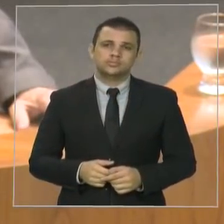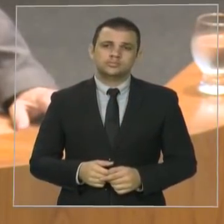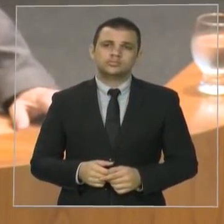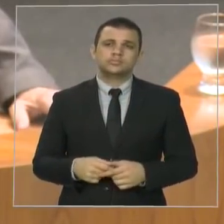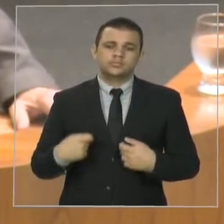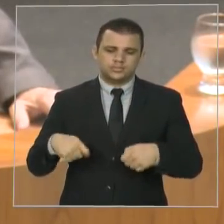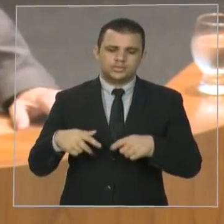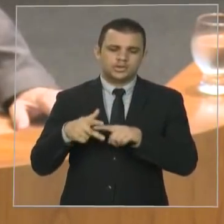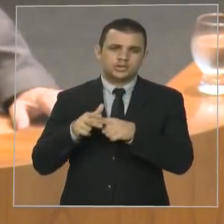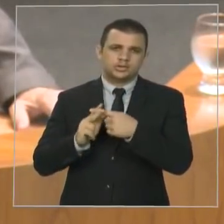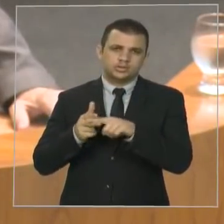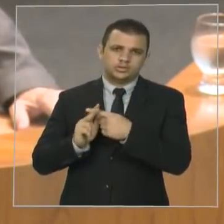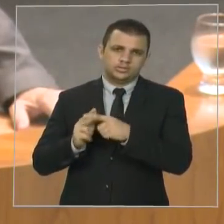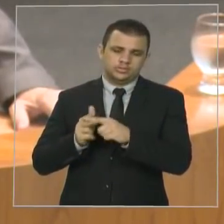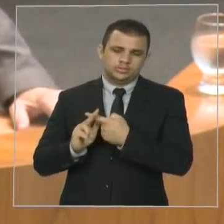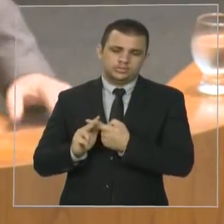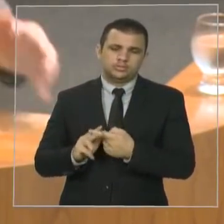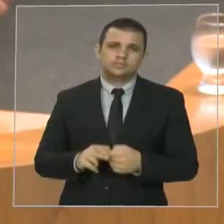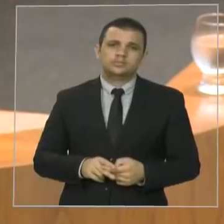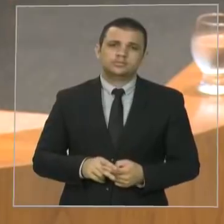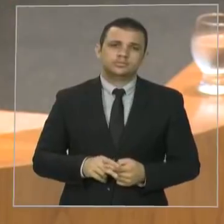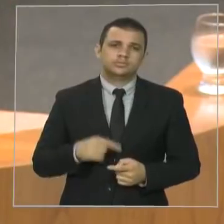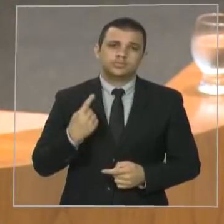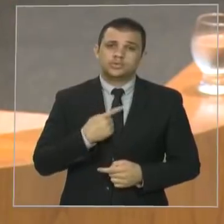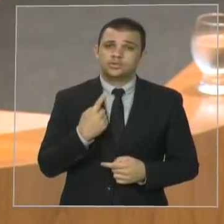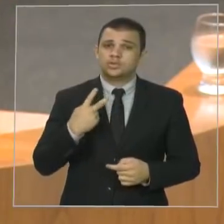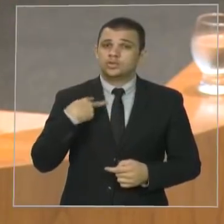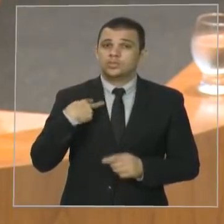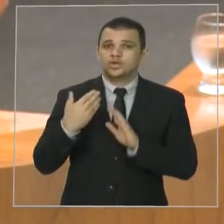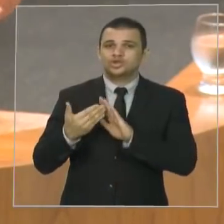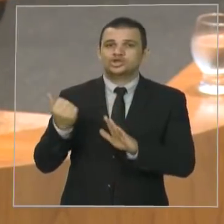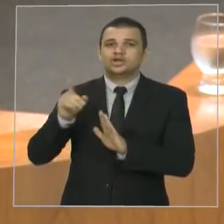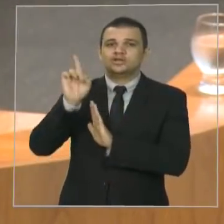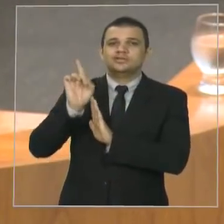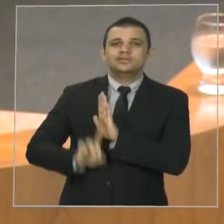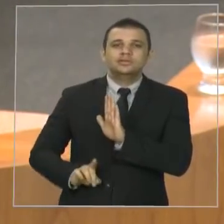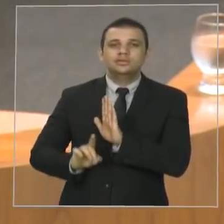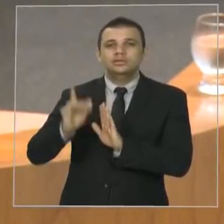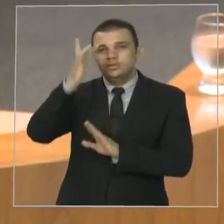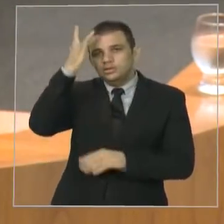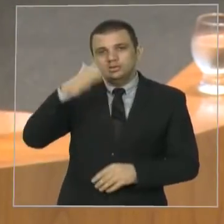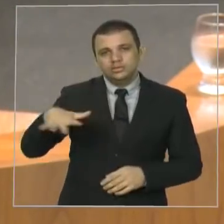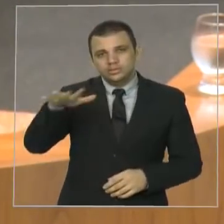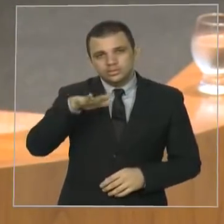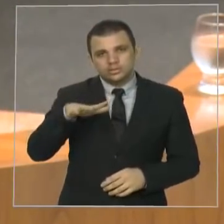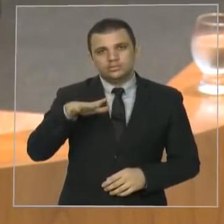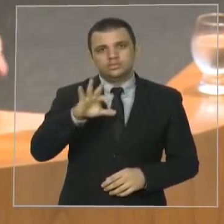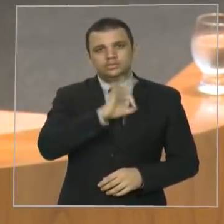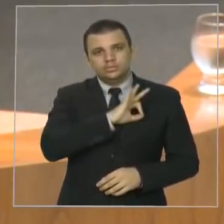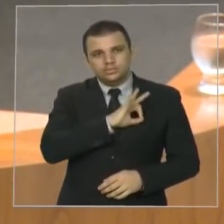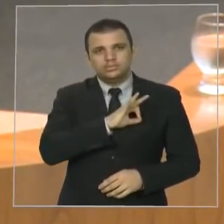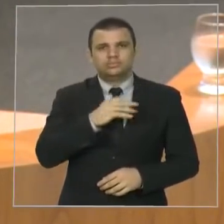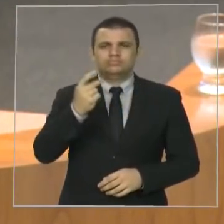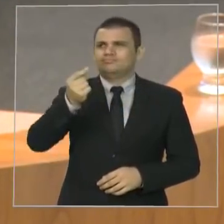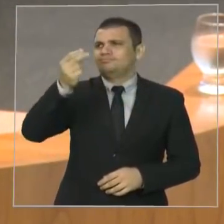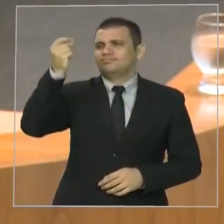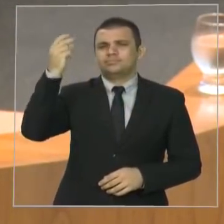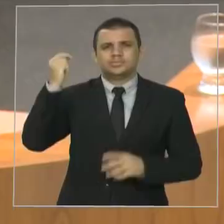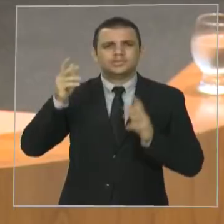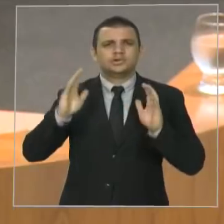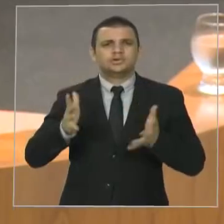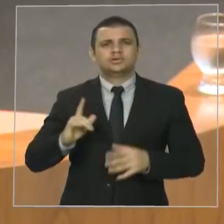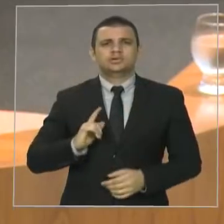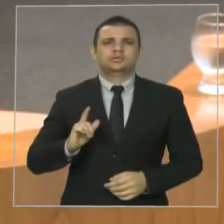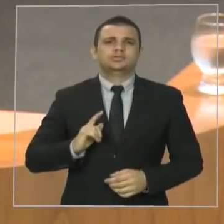tem até 10 dias. Foi uma irresponsabilidade tamanha. Aqui nós temos, hoje que